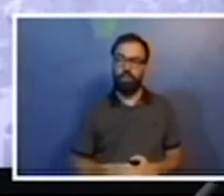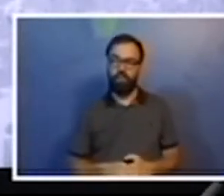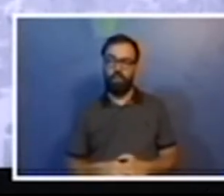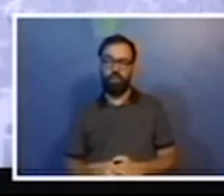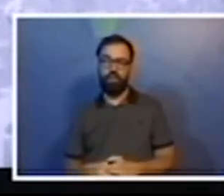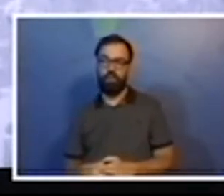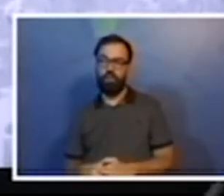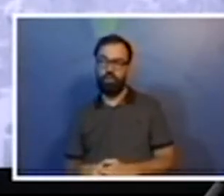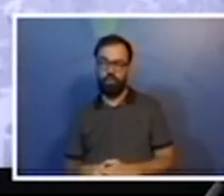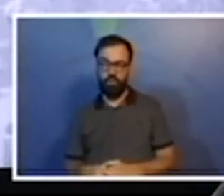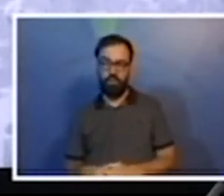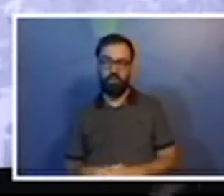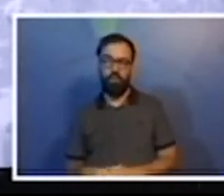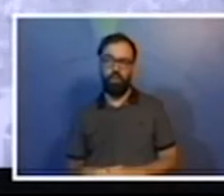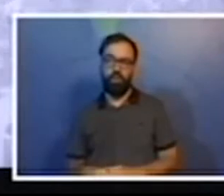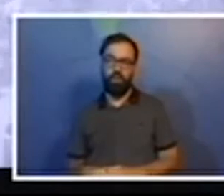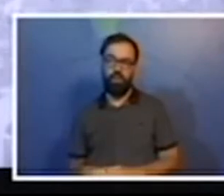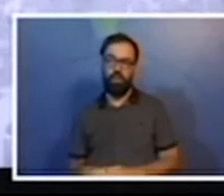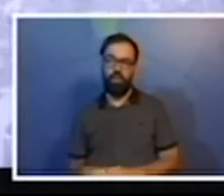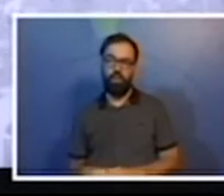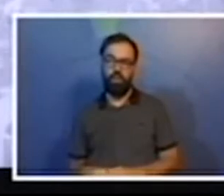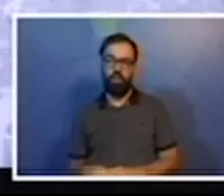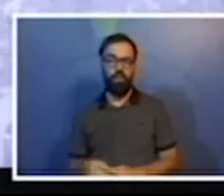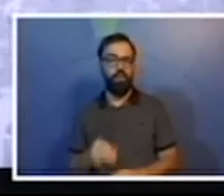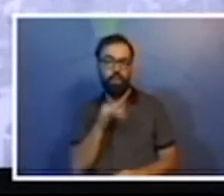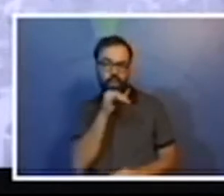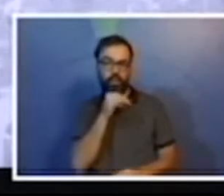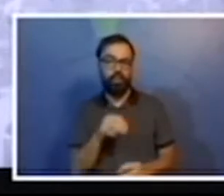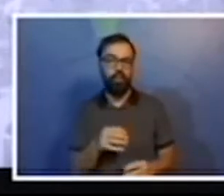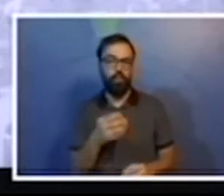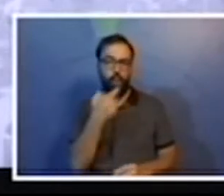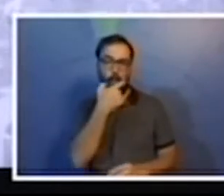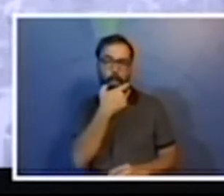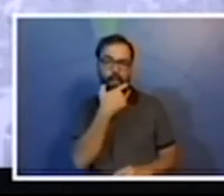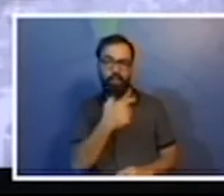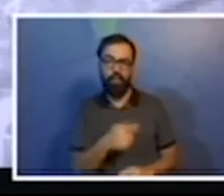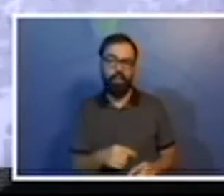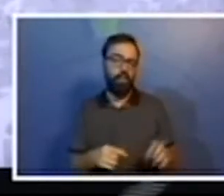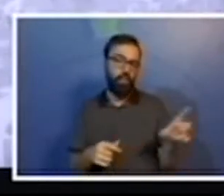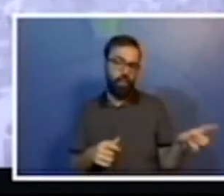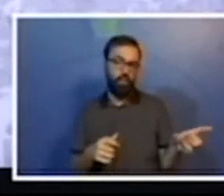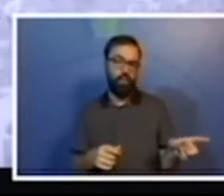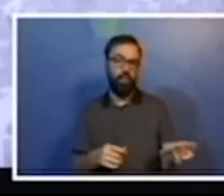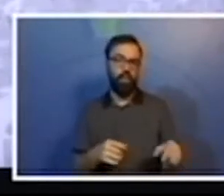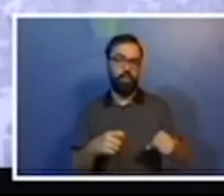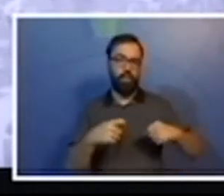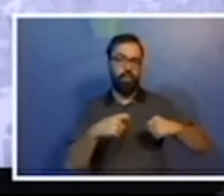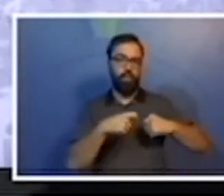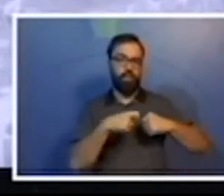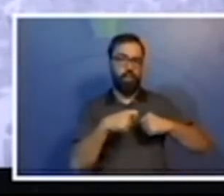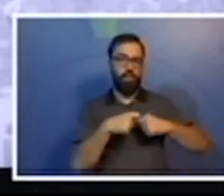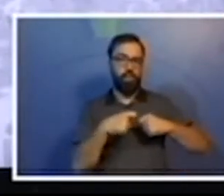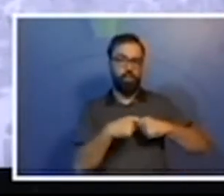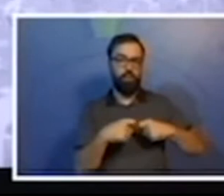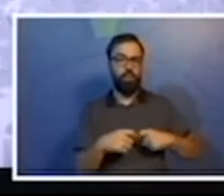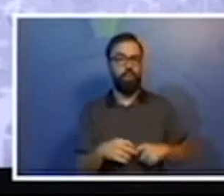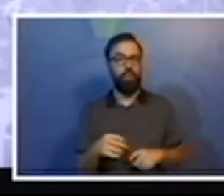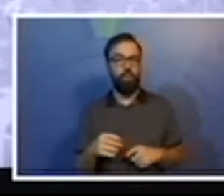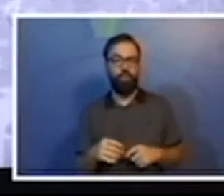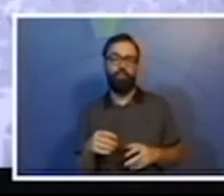na fruta é o pseudofruto aqui por exemplo uma maçã e caju Ambos são pseudofrutos